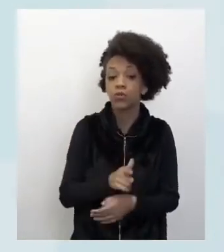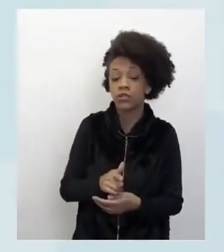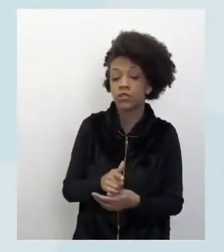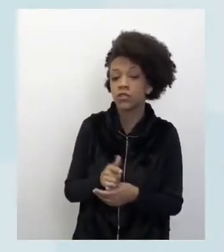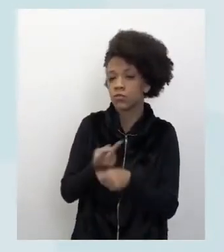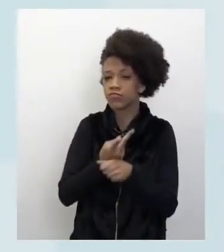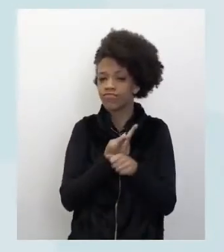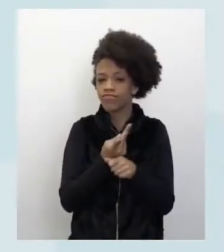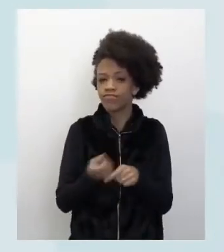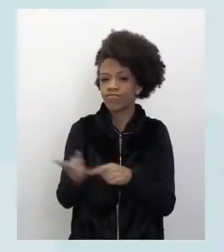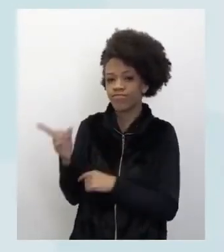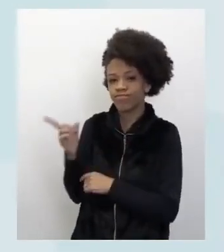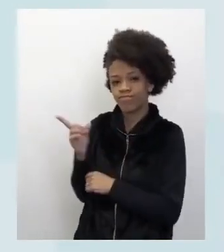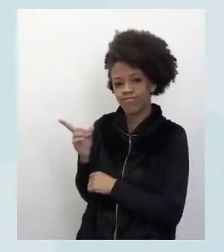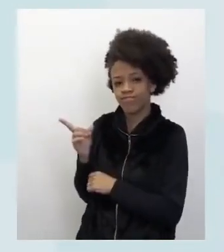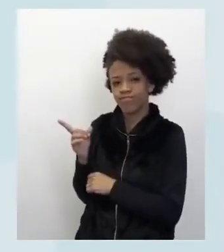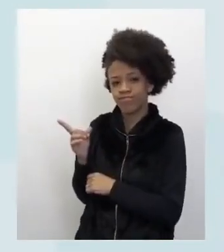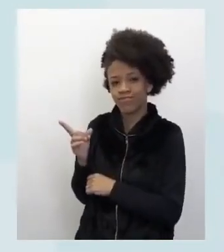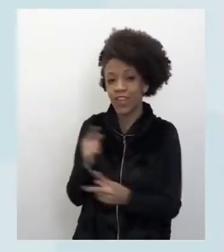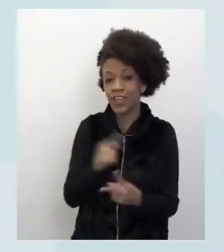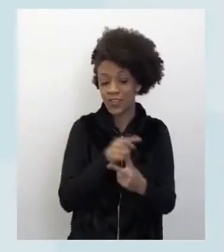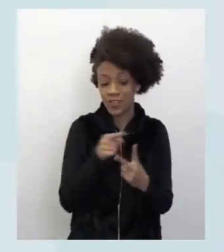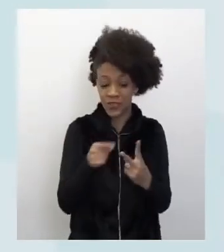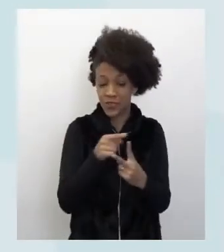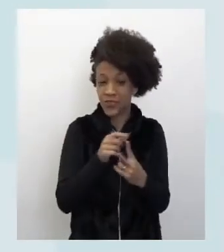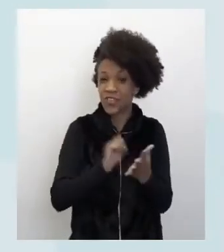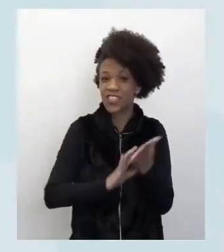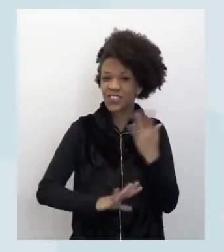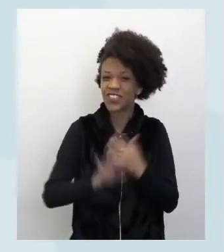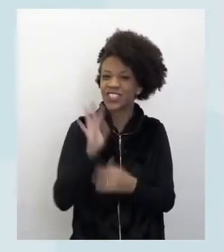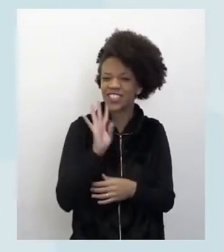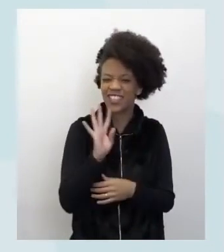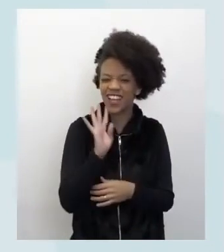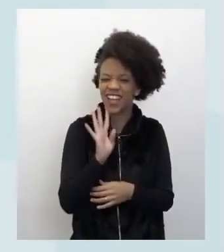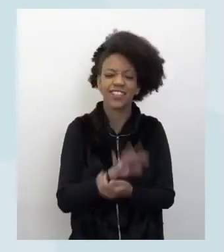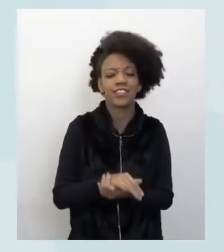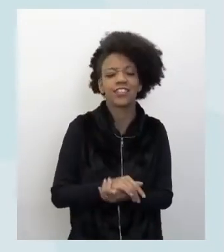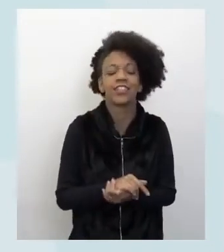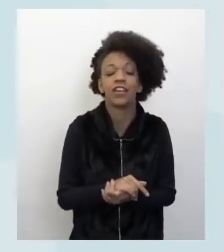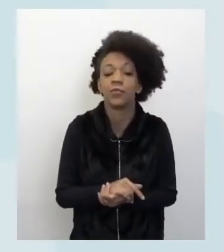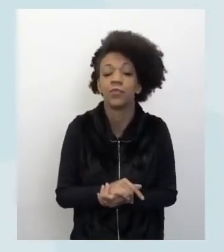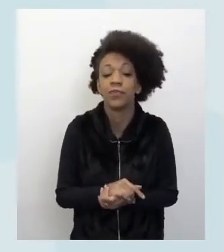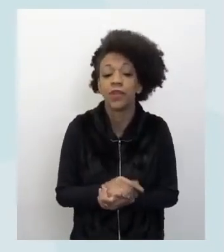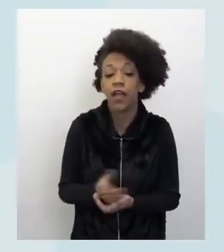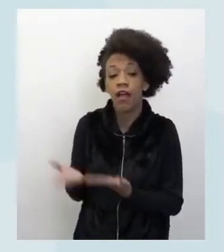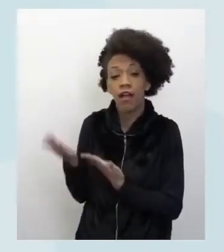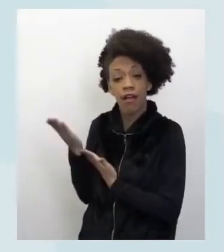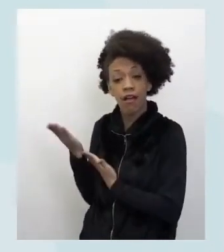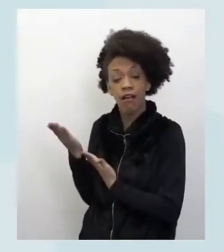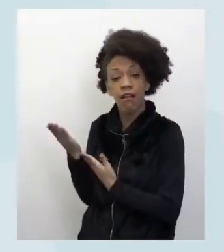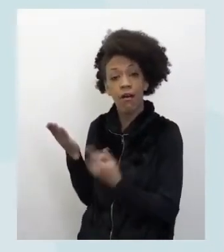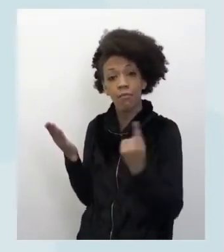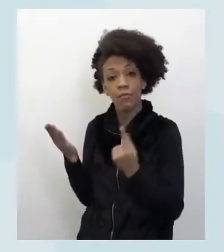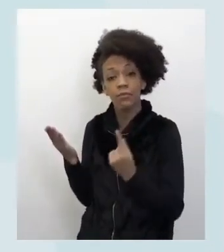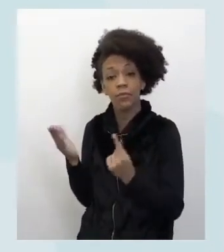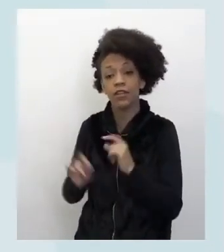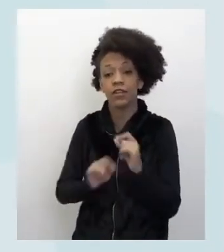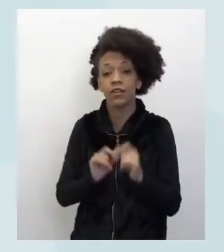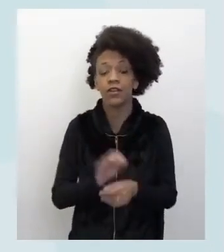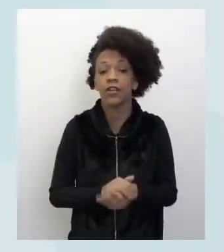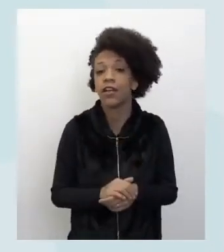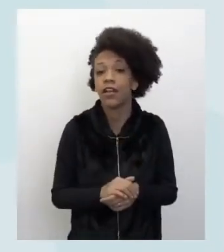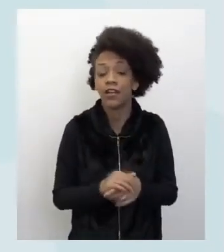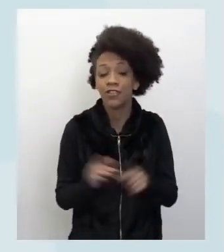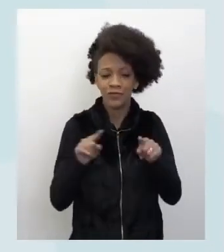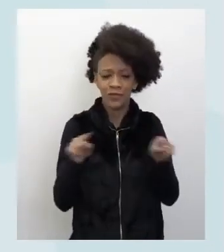rastrear. E nós encontramos duas atividades super bacanas. A primeira que está aparecendo aí para vocês é uma maquete, olha